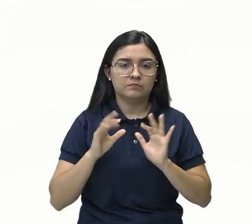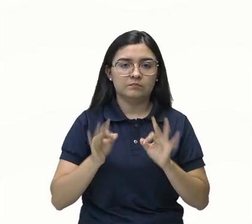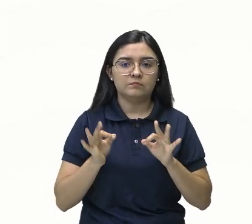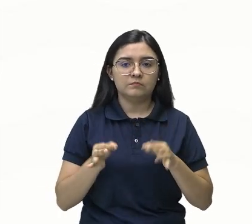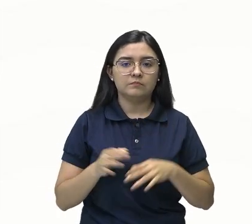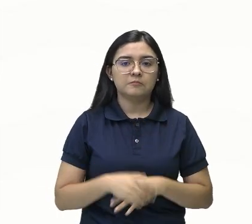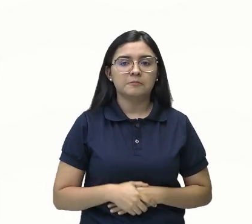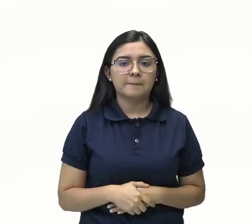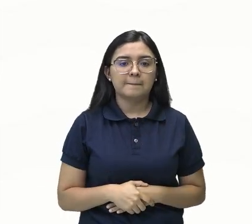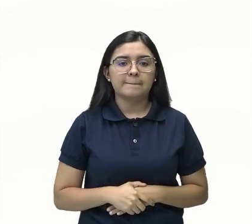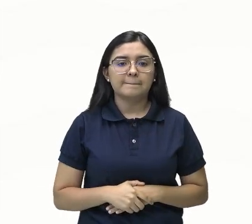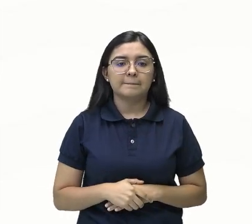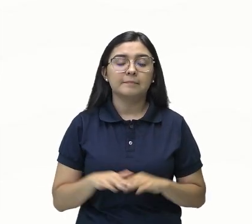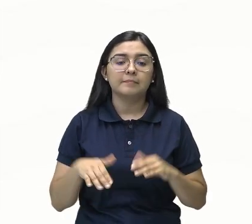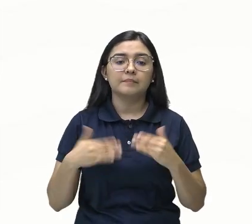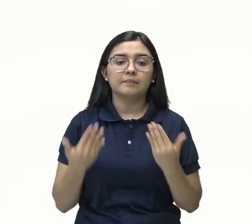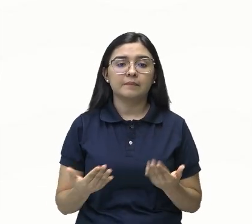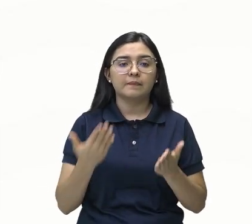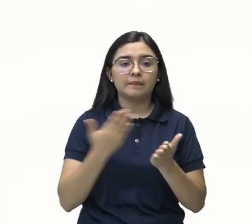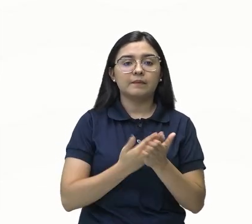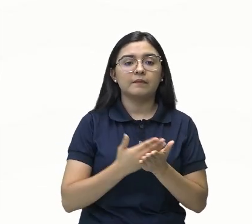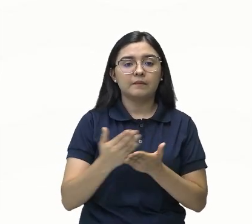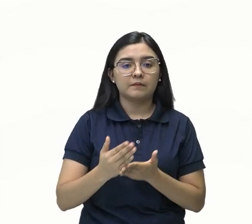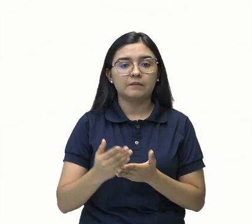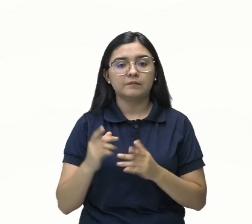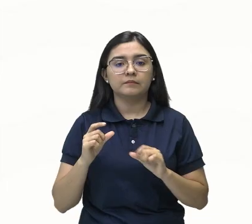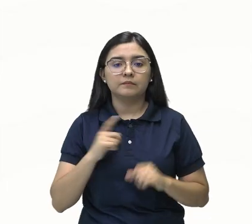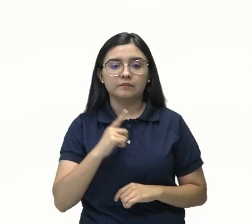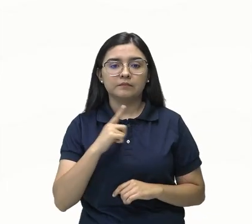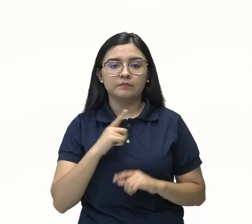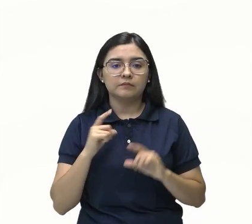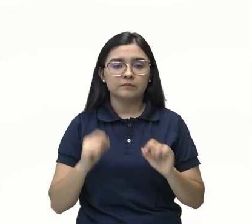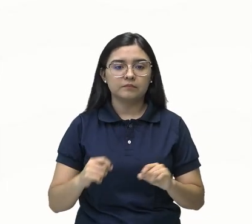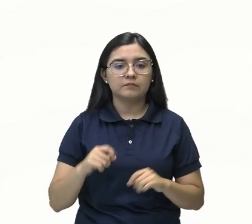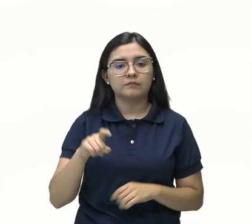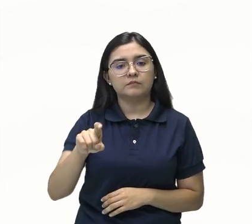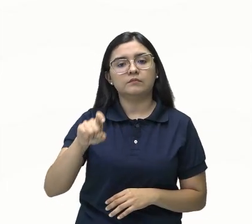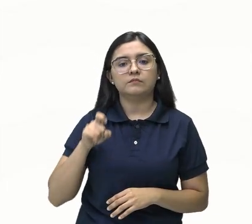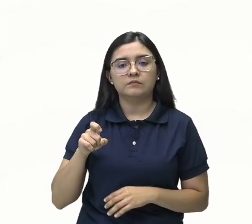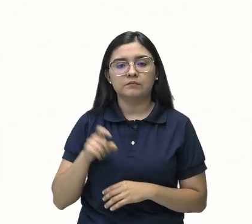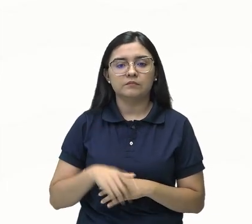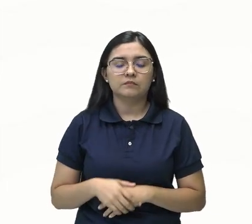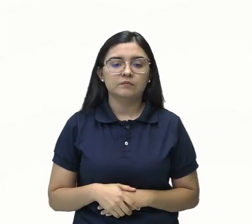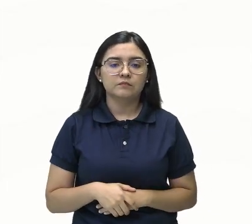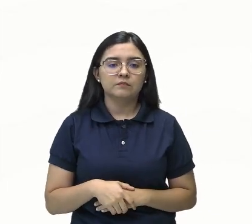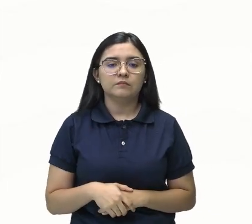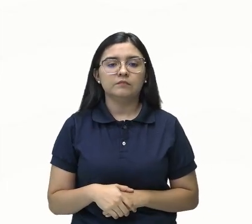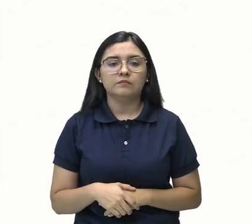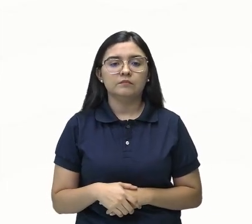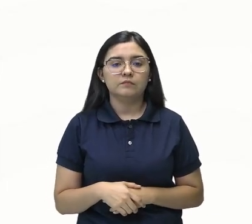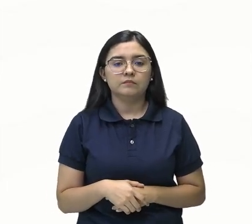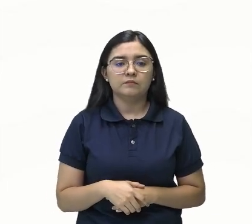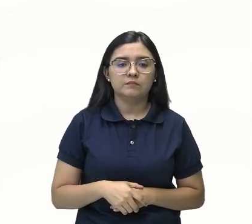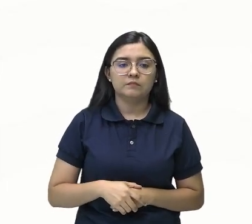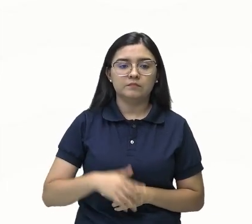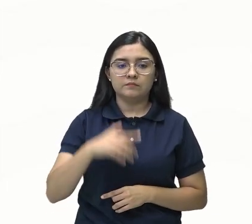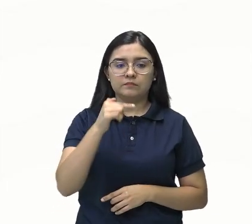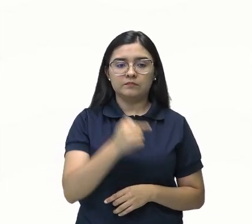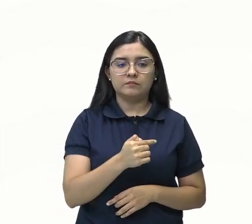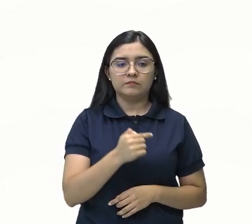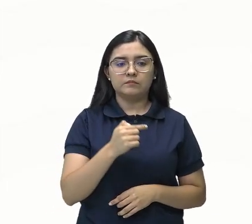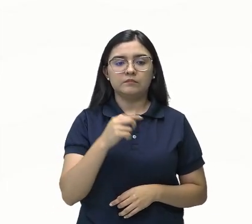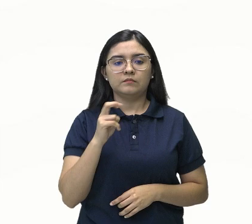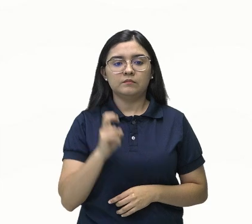Ok? E aí, lógico que eu começo pela que tem o x. Então,